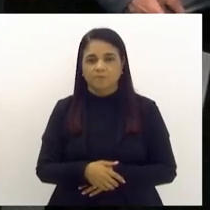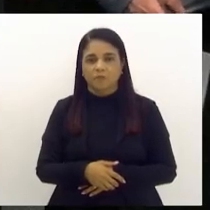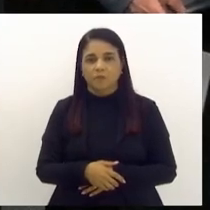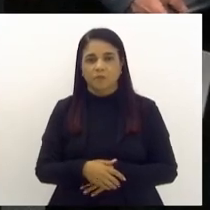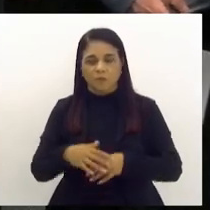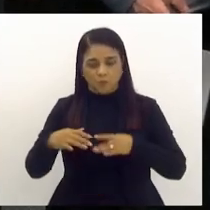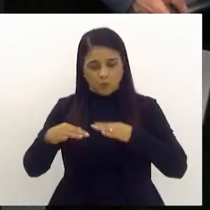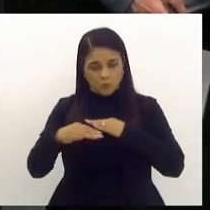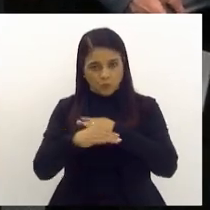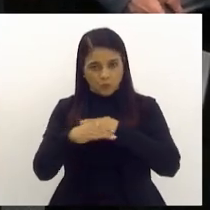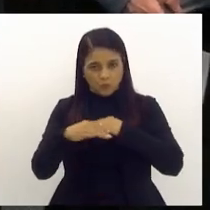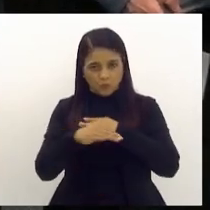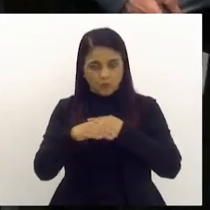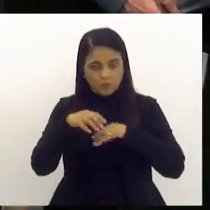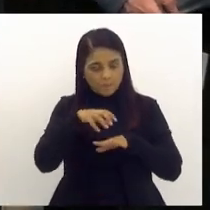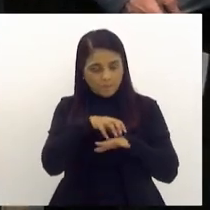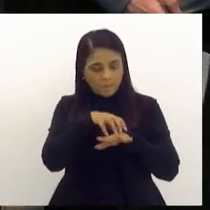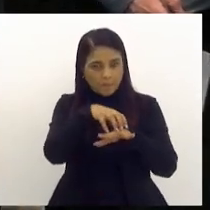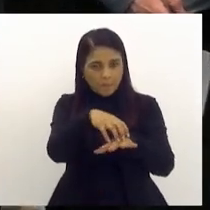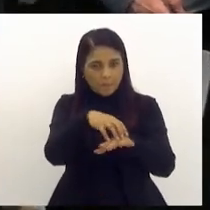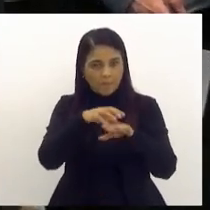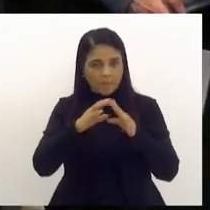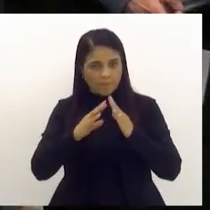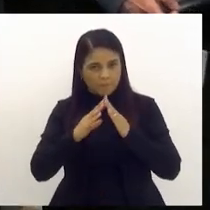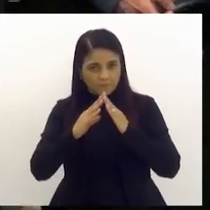Urbanismo, transporte e habitação.